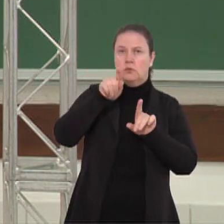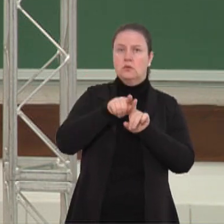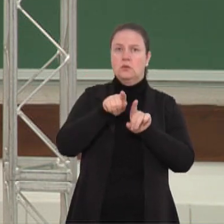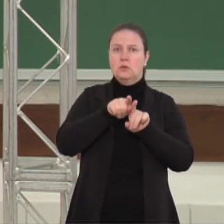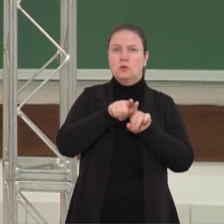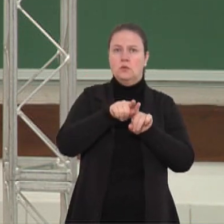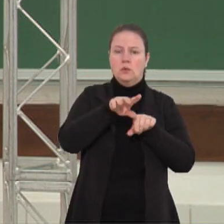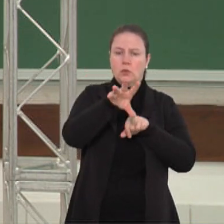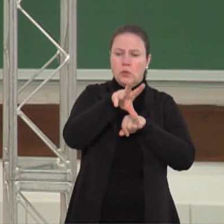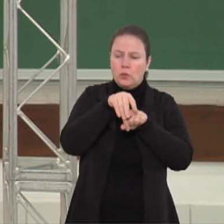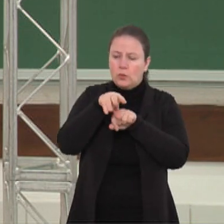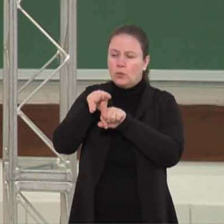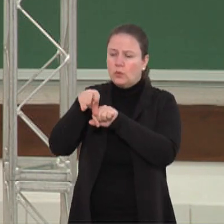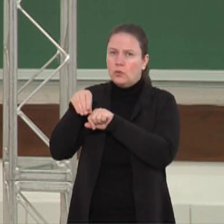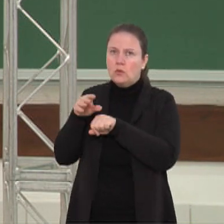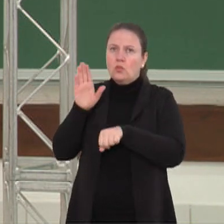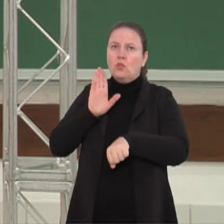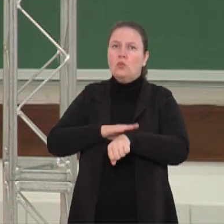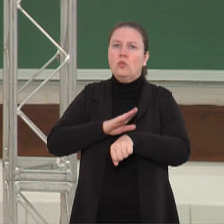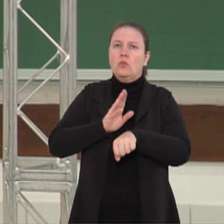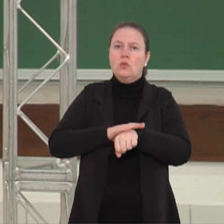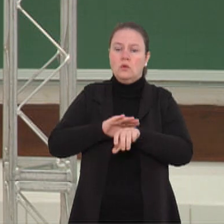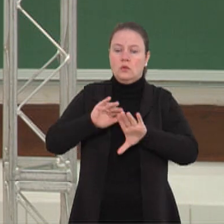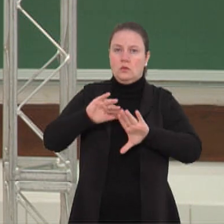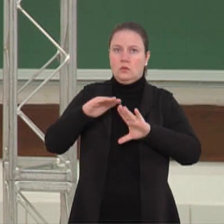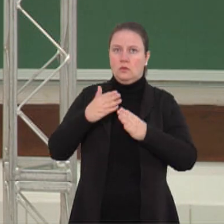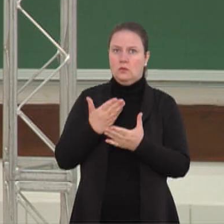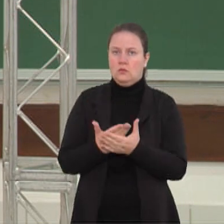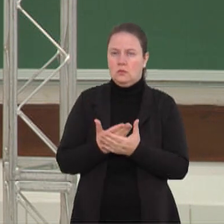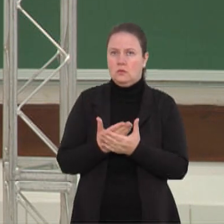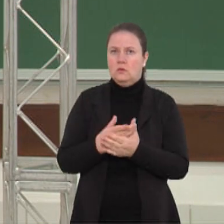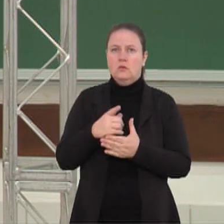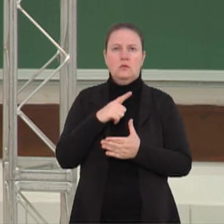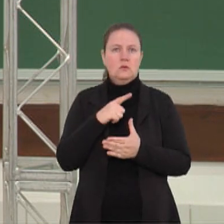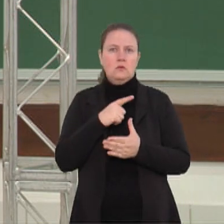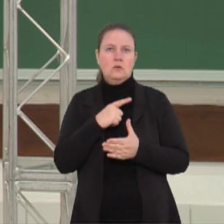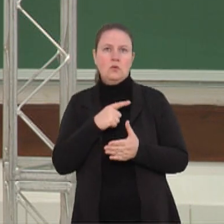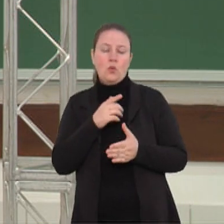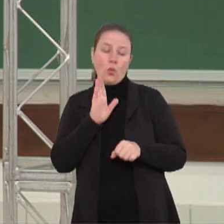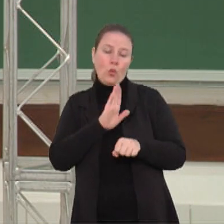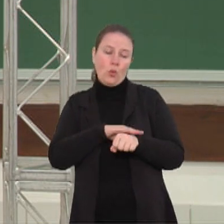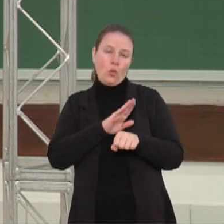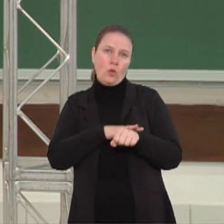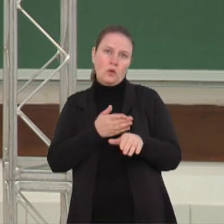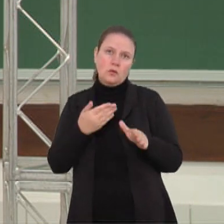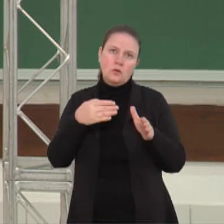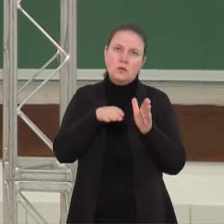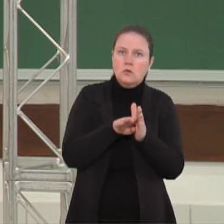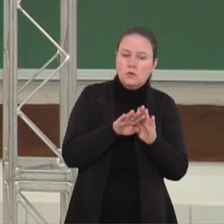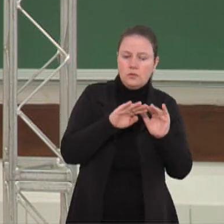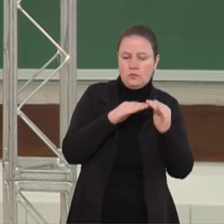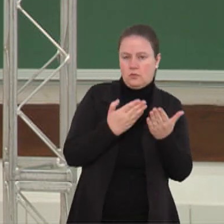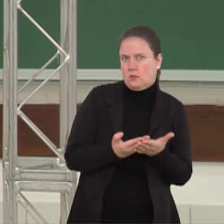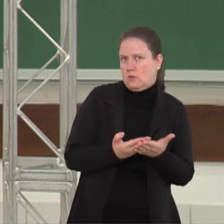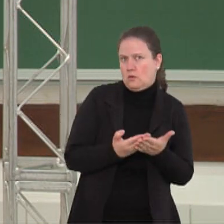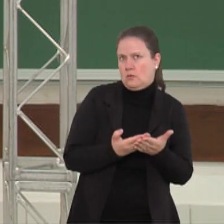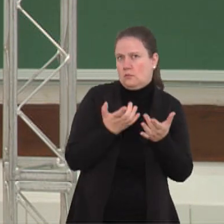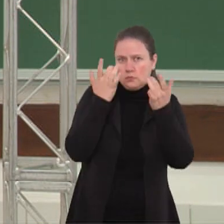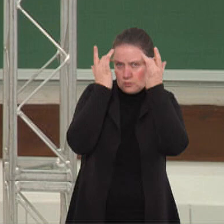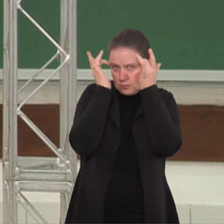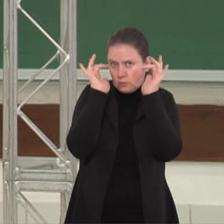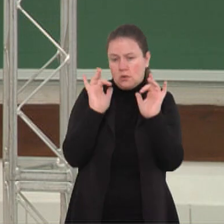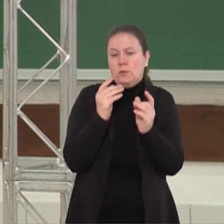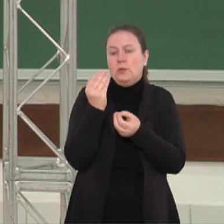da escola, né? Por que está determinado esses horários? Então a gente não sabe